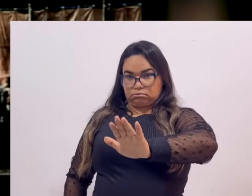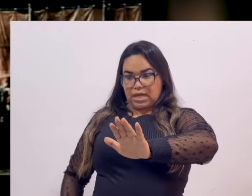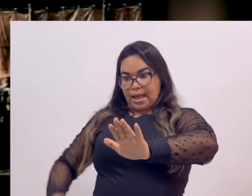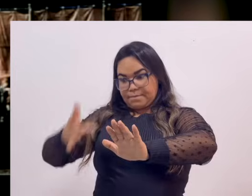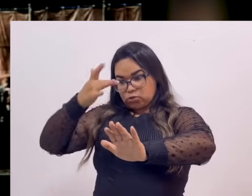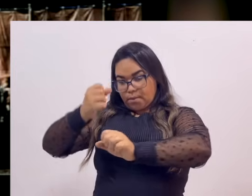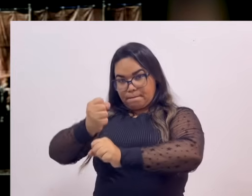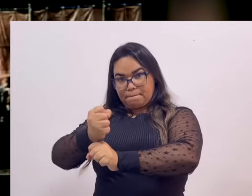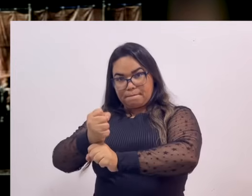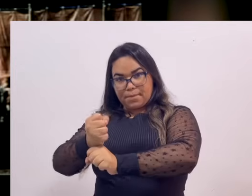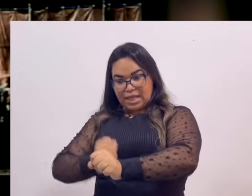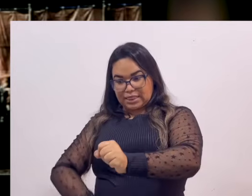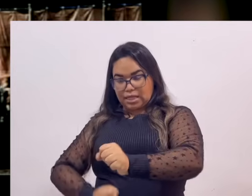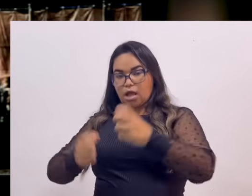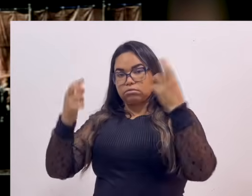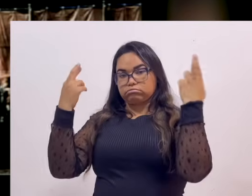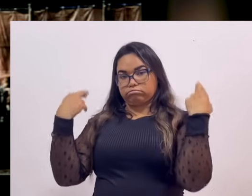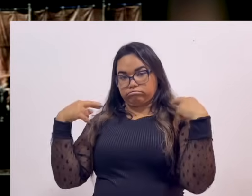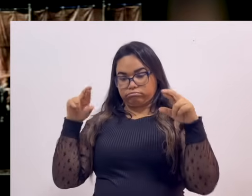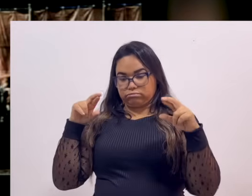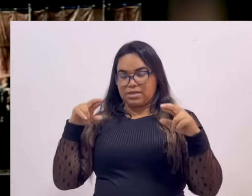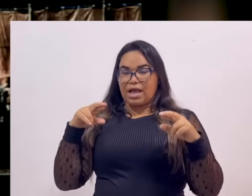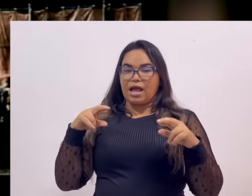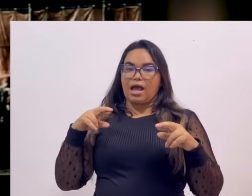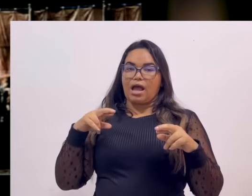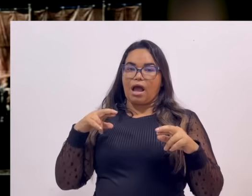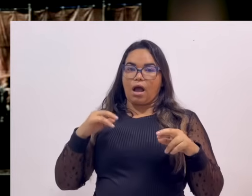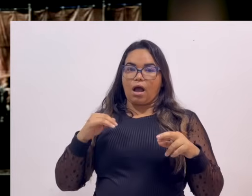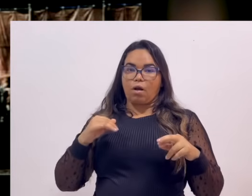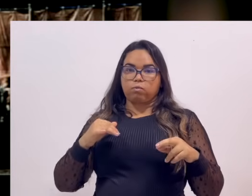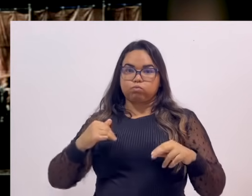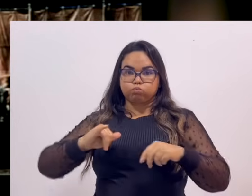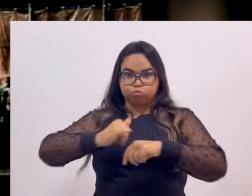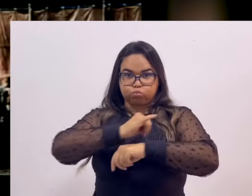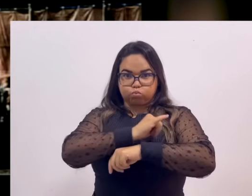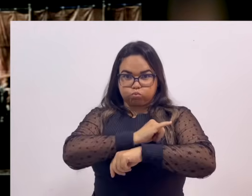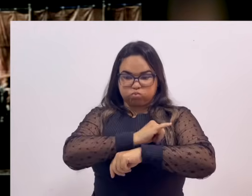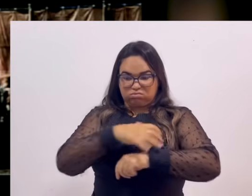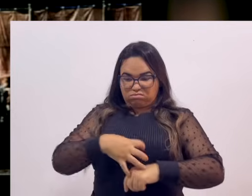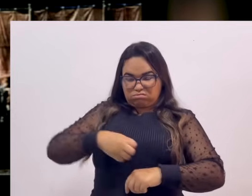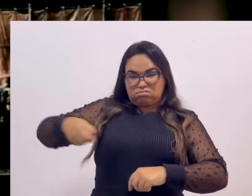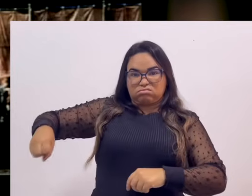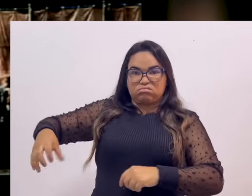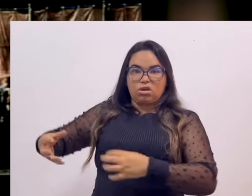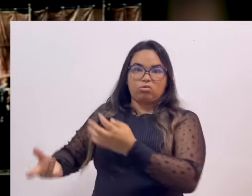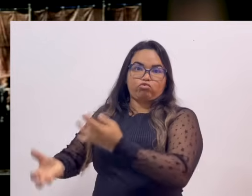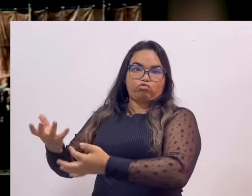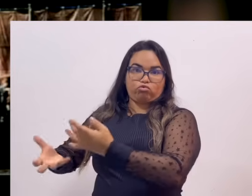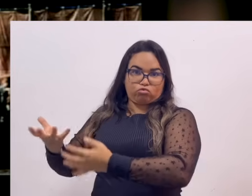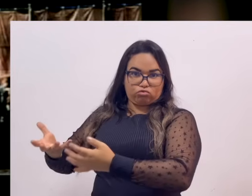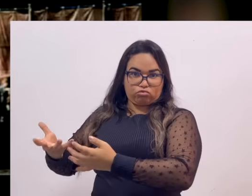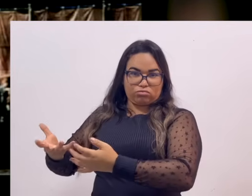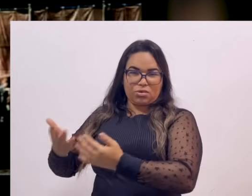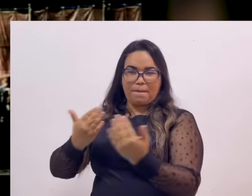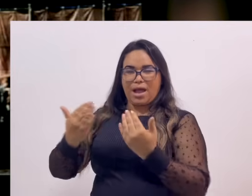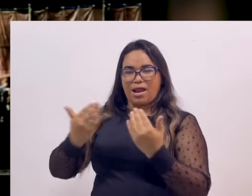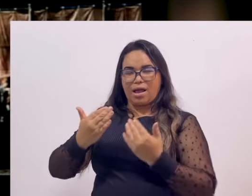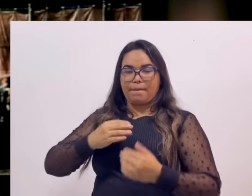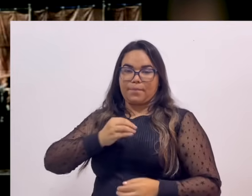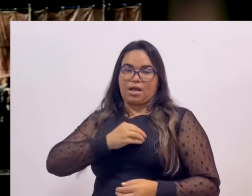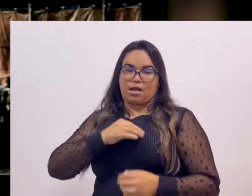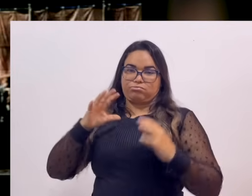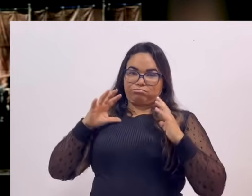seguida o cordeiro era morto e a gordura era removida e queimada a gordura é um símbolo do pecado e queimar a